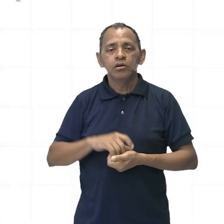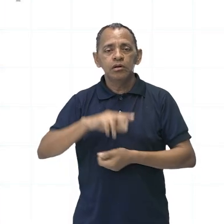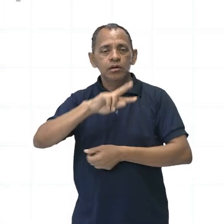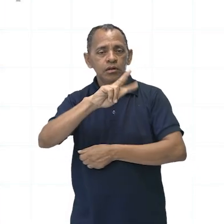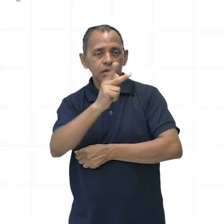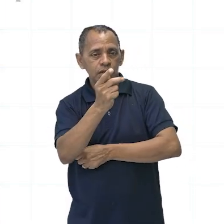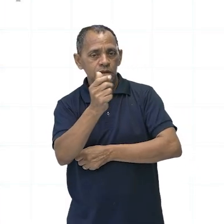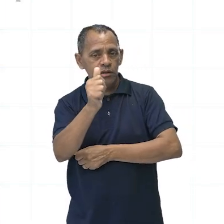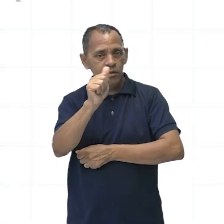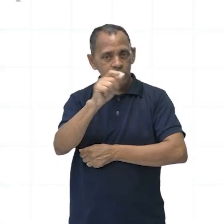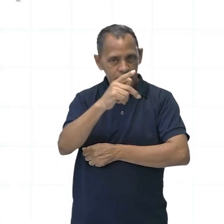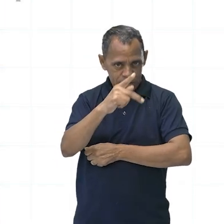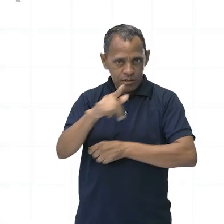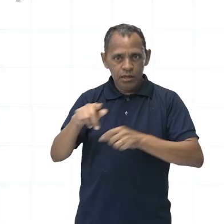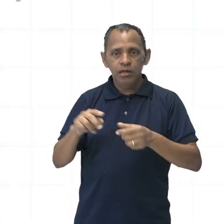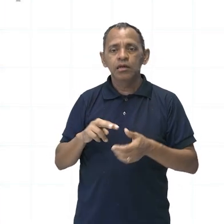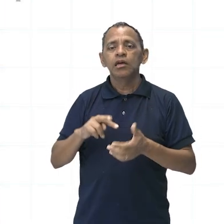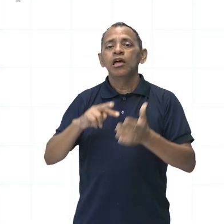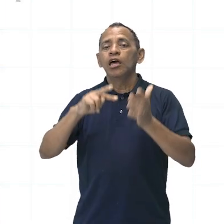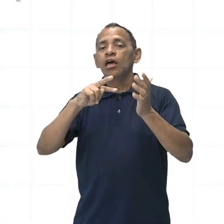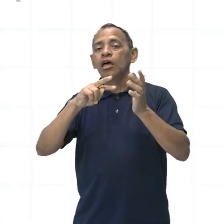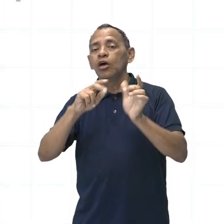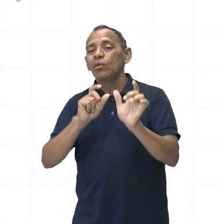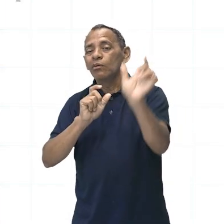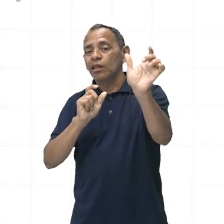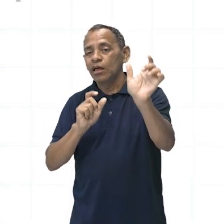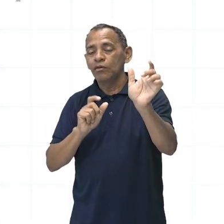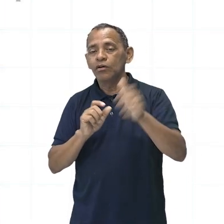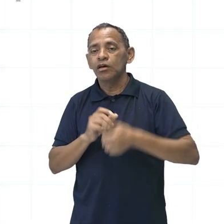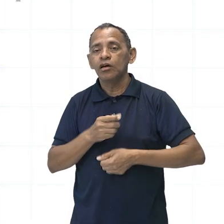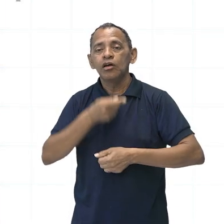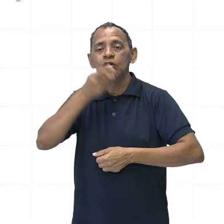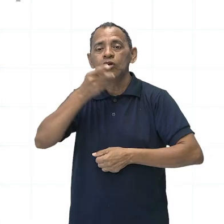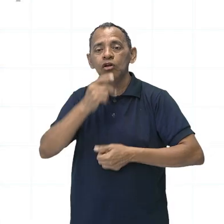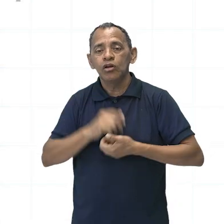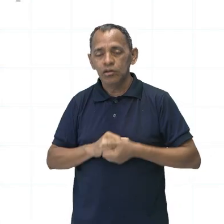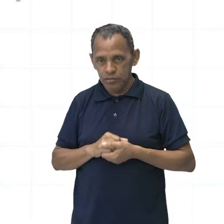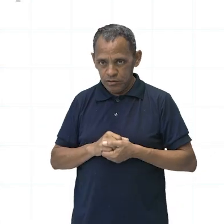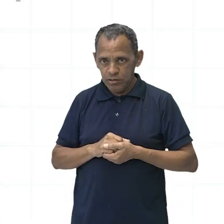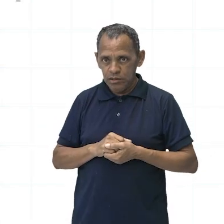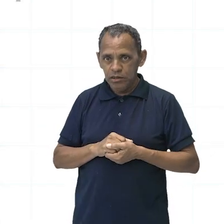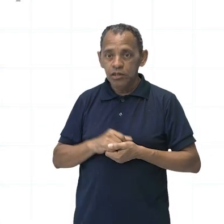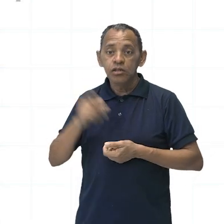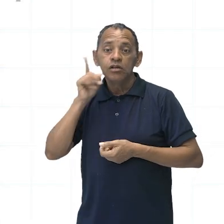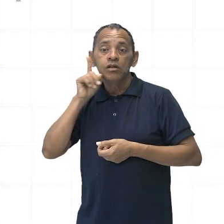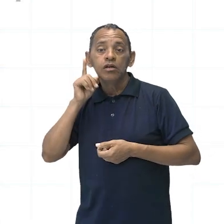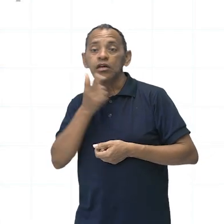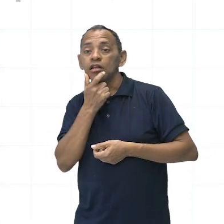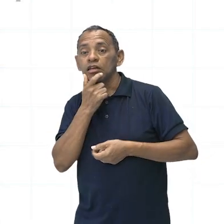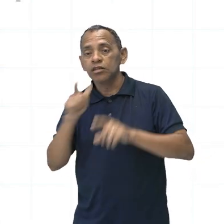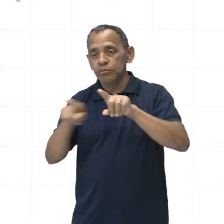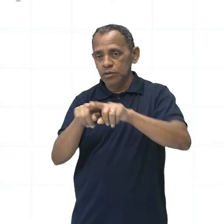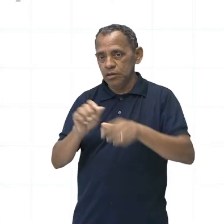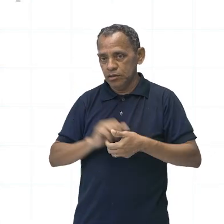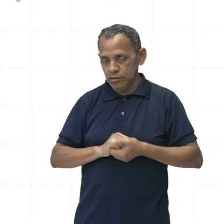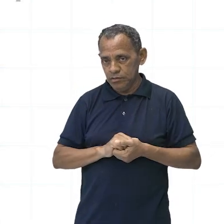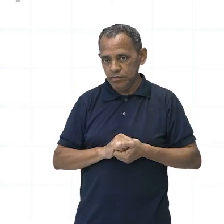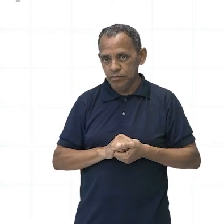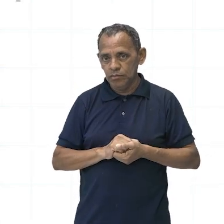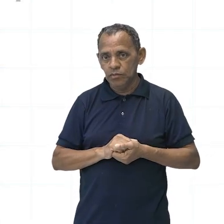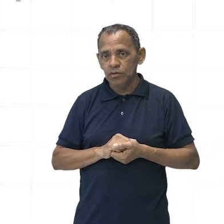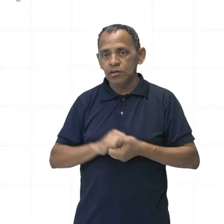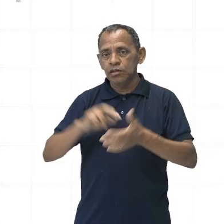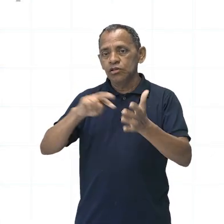uma sigla para a expressão em inglês Rhythm and Poetry, o que traduzindo